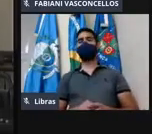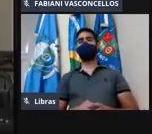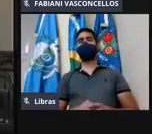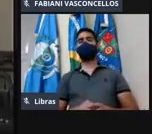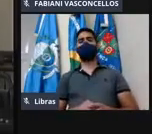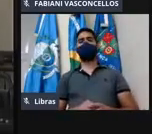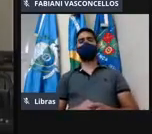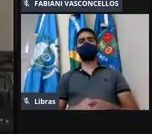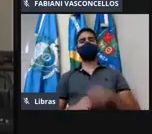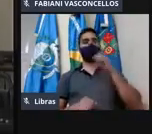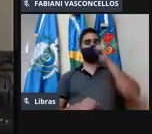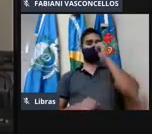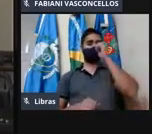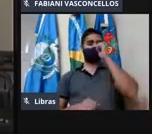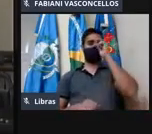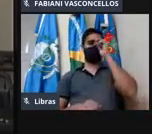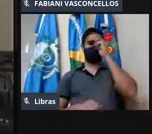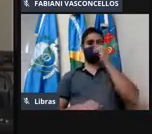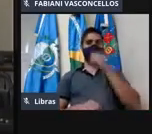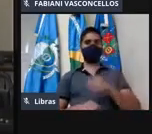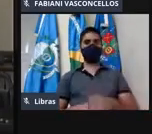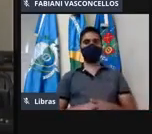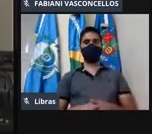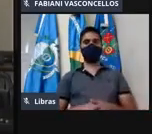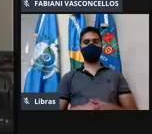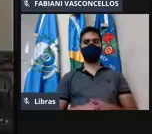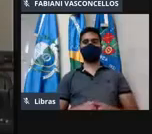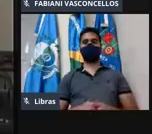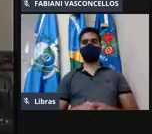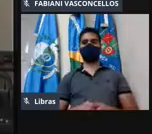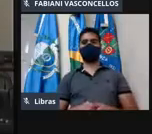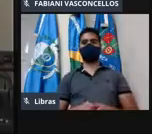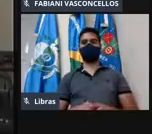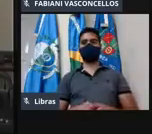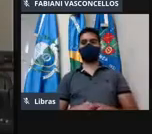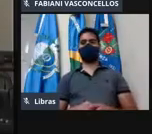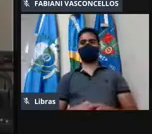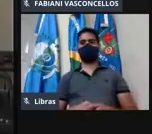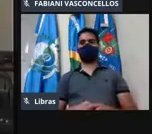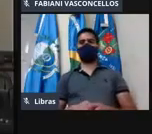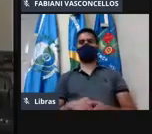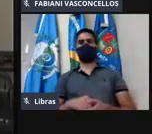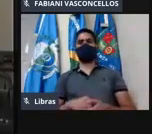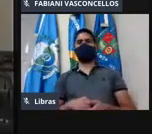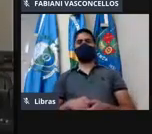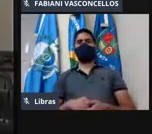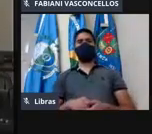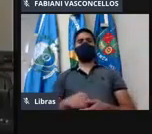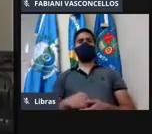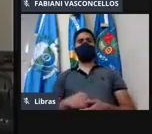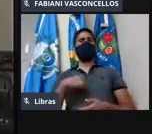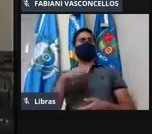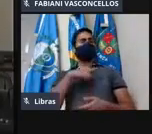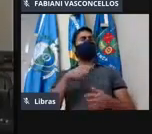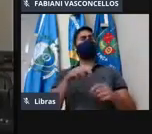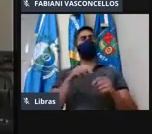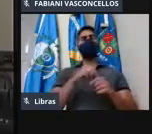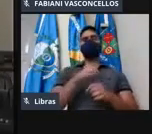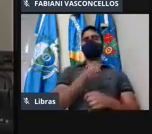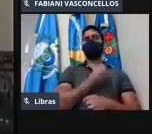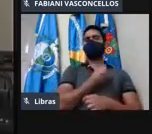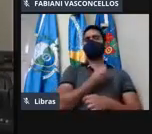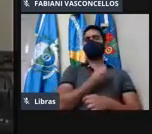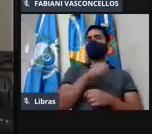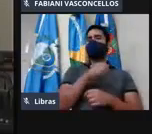Em Conservatória teve um caso a mais, aqui também, com a flexibilização, vereador Saulo, acabou que teve um aumento, né? Tem uma média